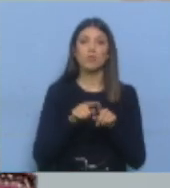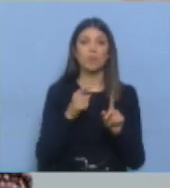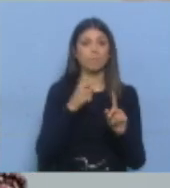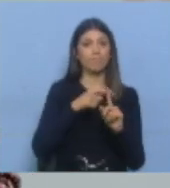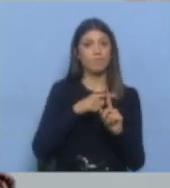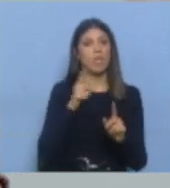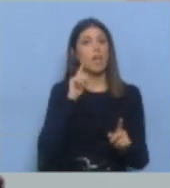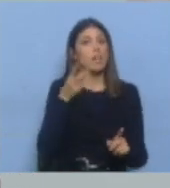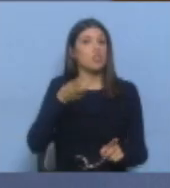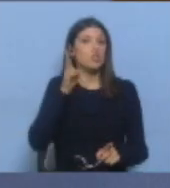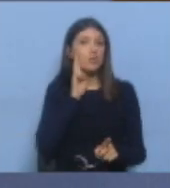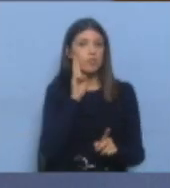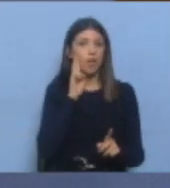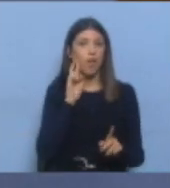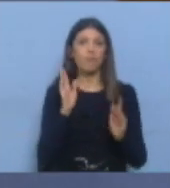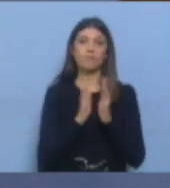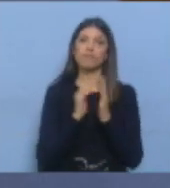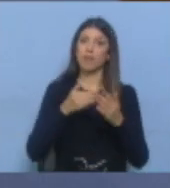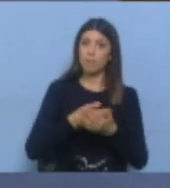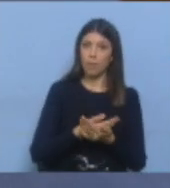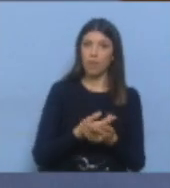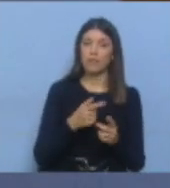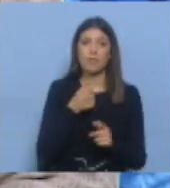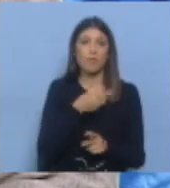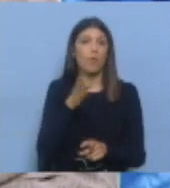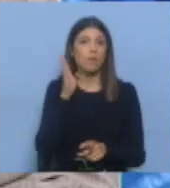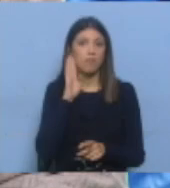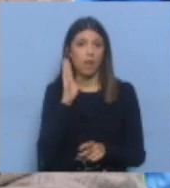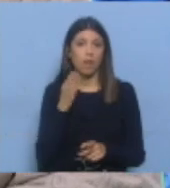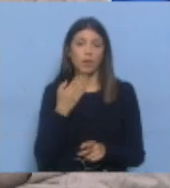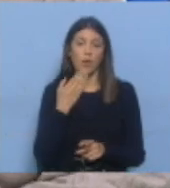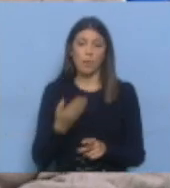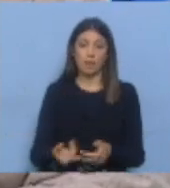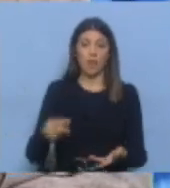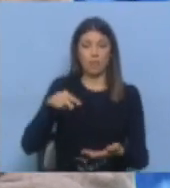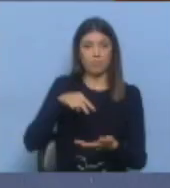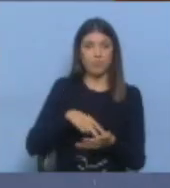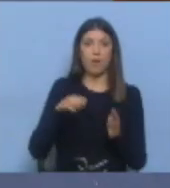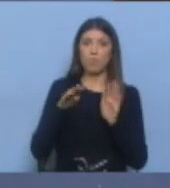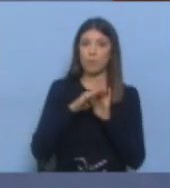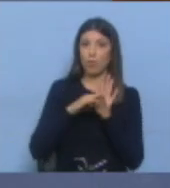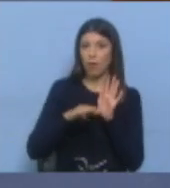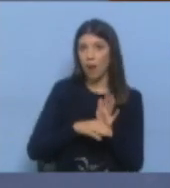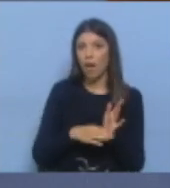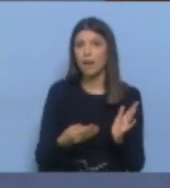redação da agência Eclésia. Boa tarde, obrigado por estarem ambos aqui no programa Eclésia.